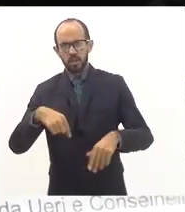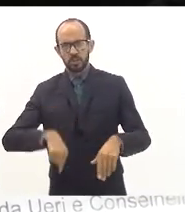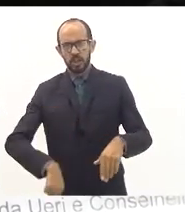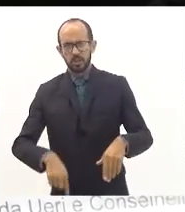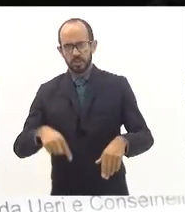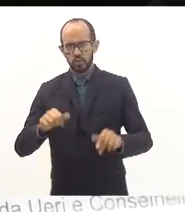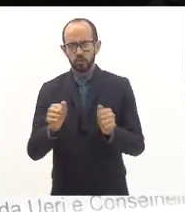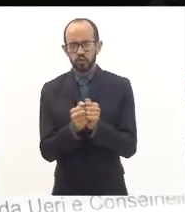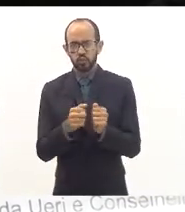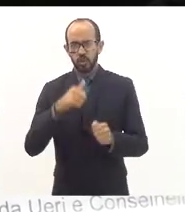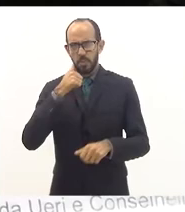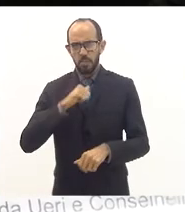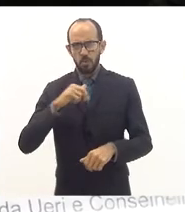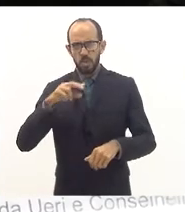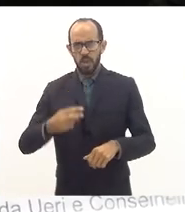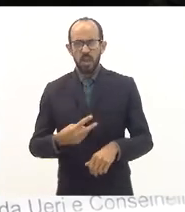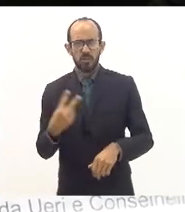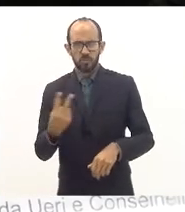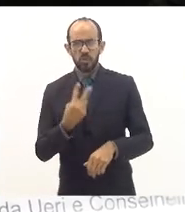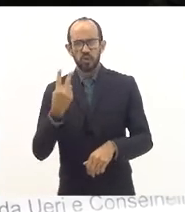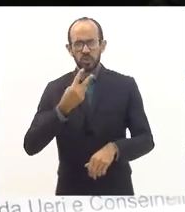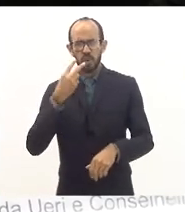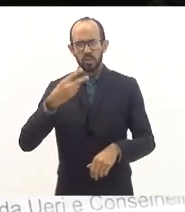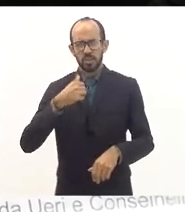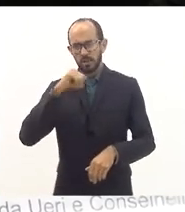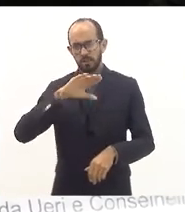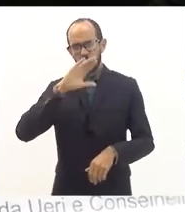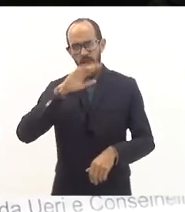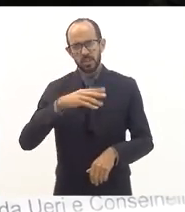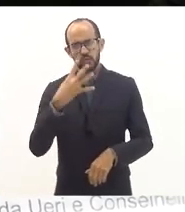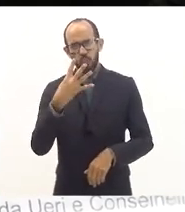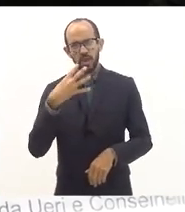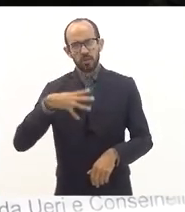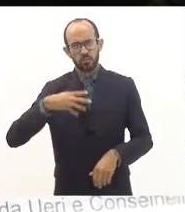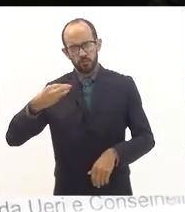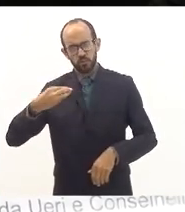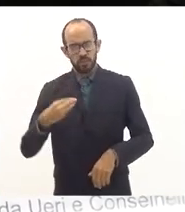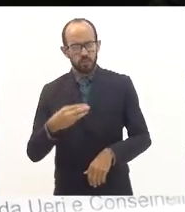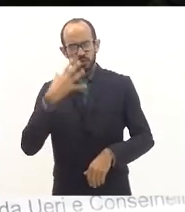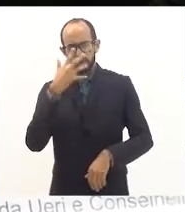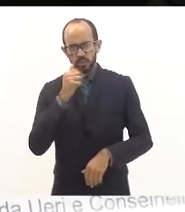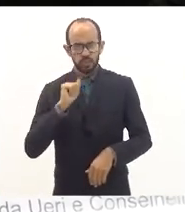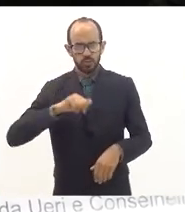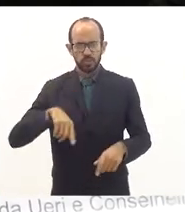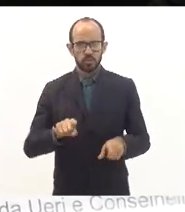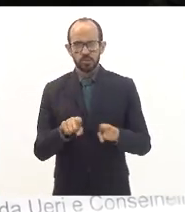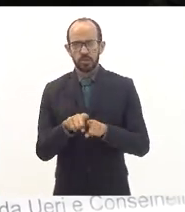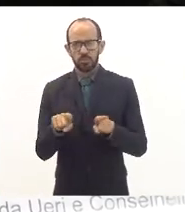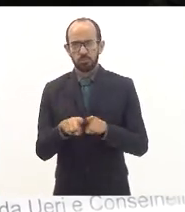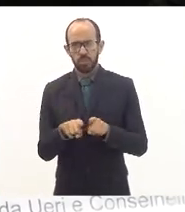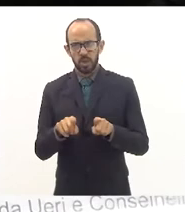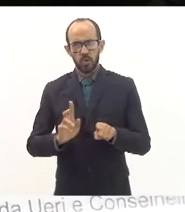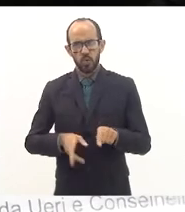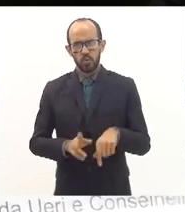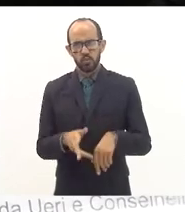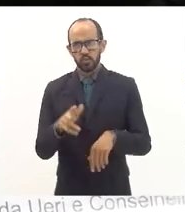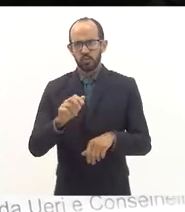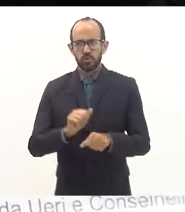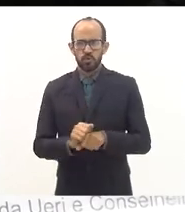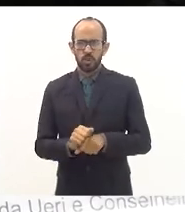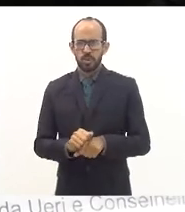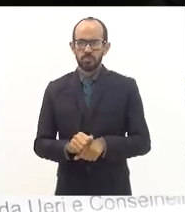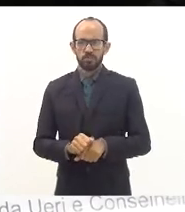mulher valorosa, mãe de 4 filhos lindos, né, e que continua e